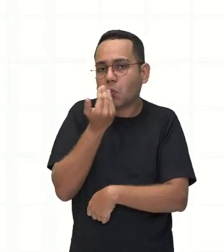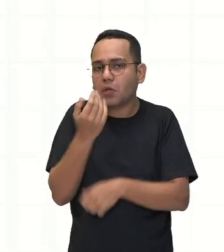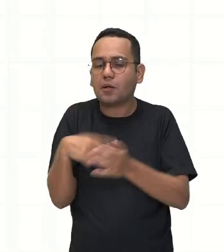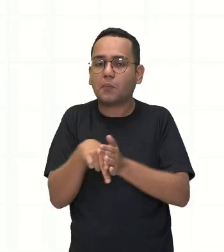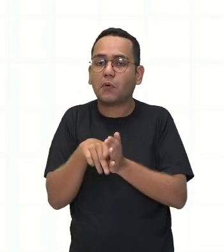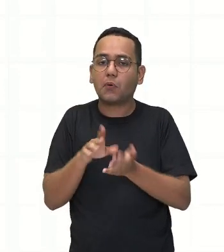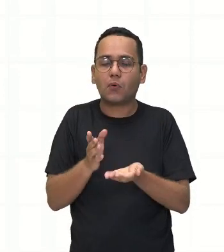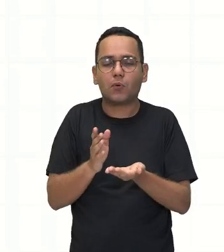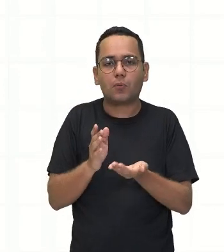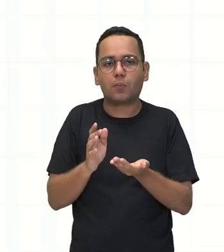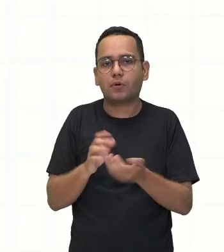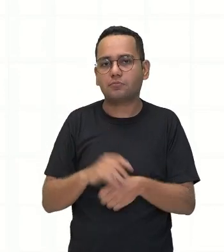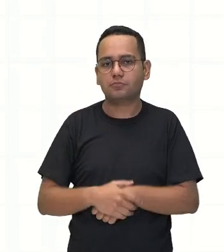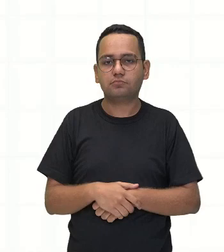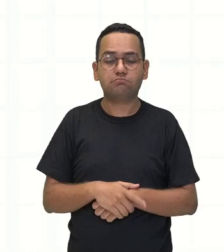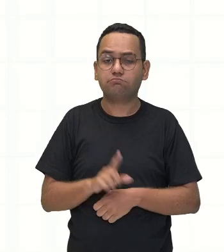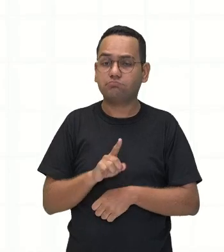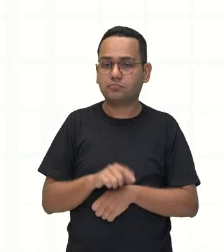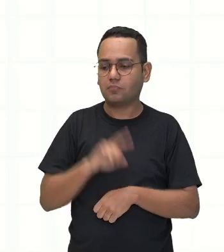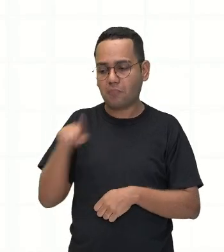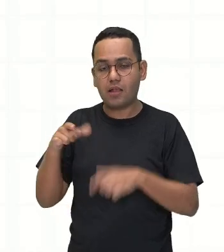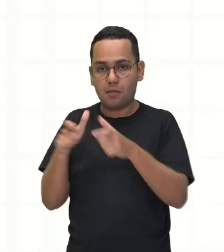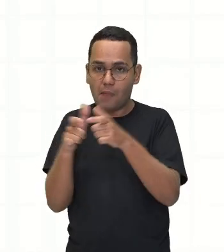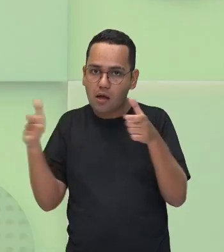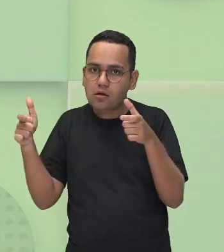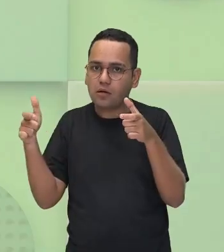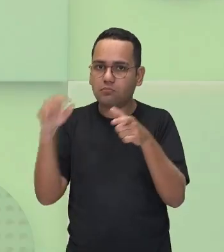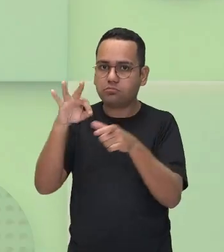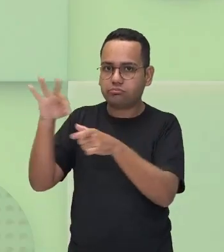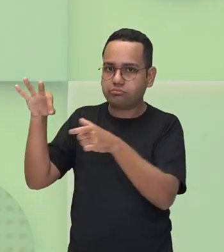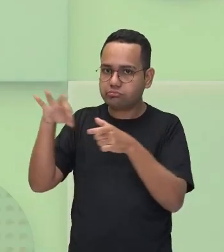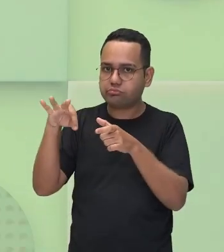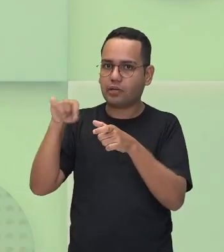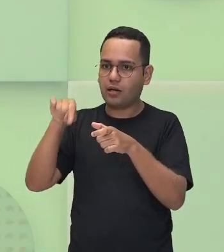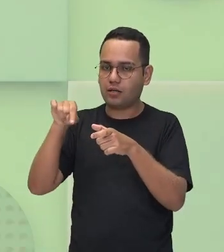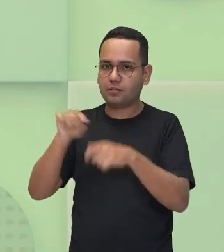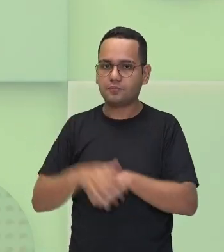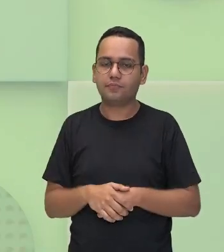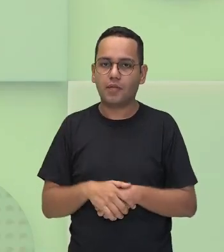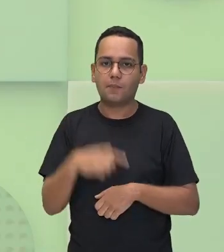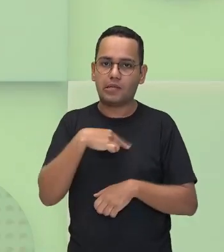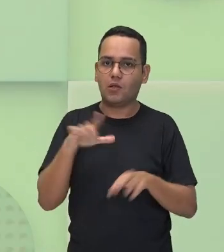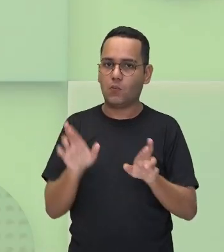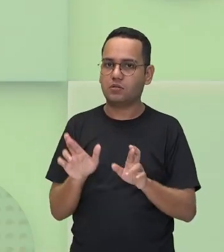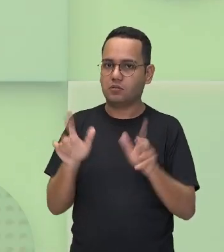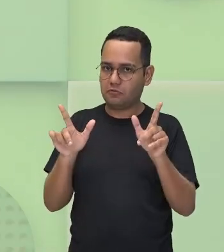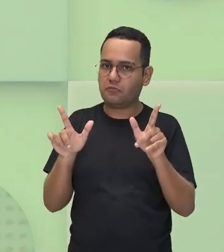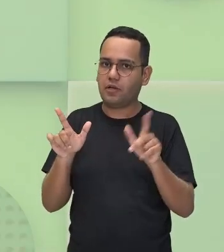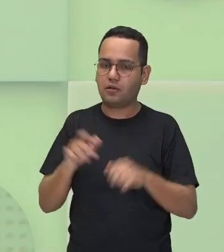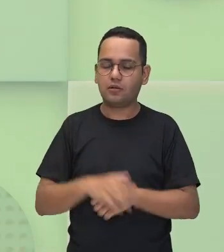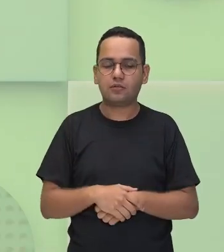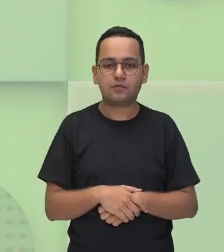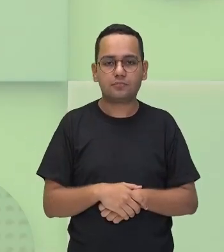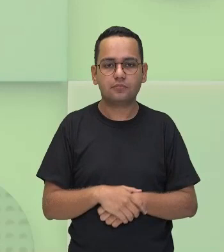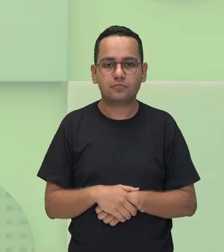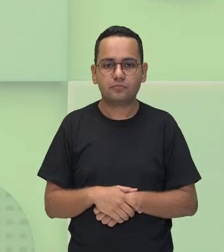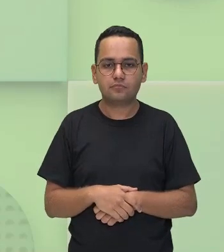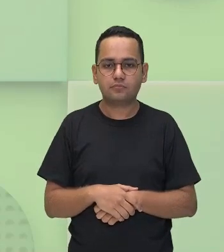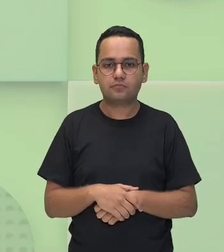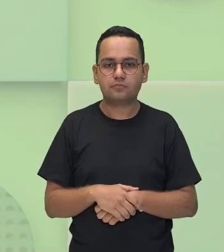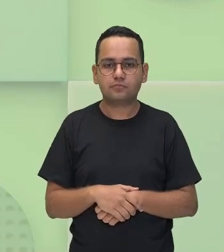cultivados, né, no roçado, tá bom? Então, tem aí uma diferença desse uso aí de agricultura